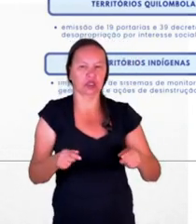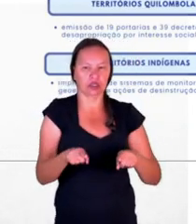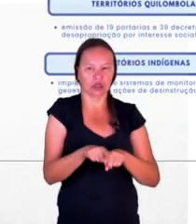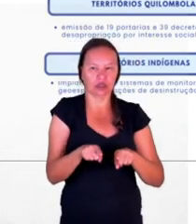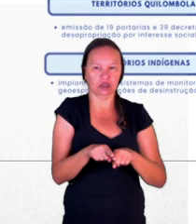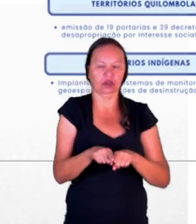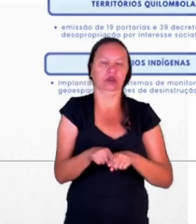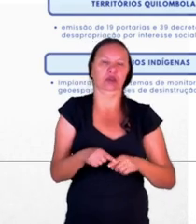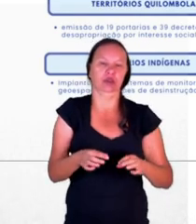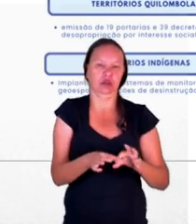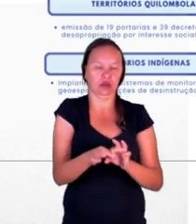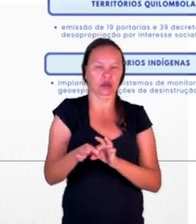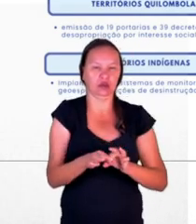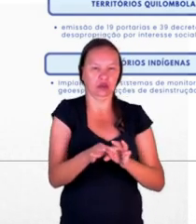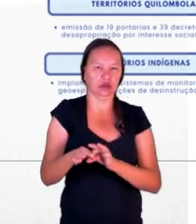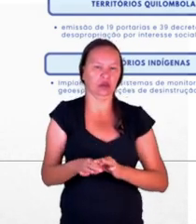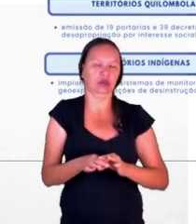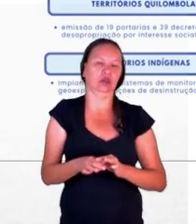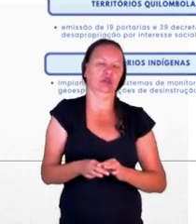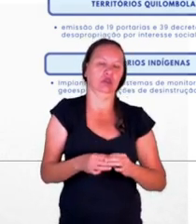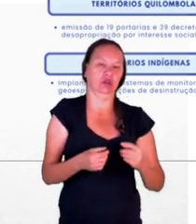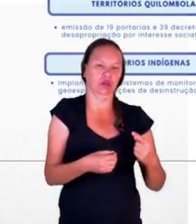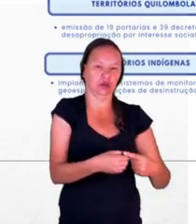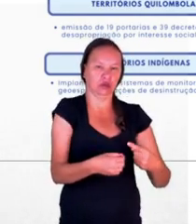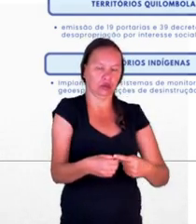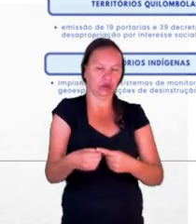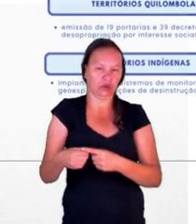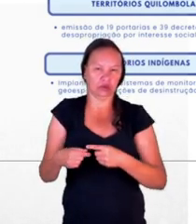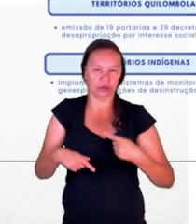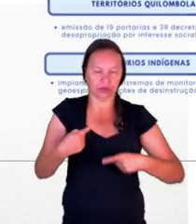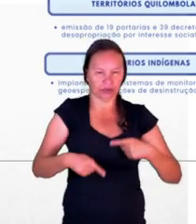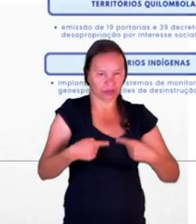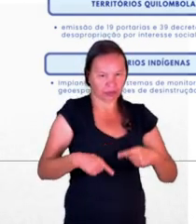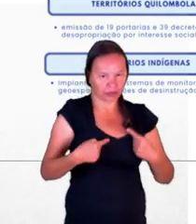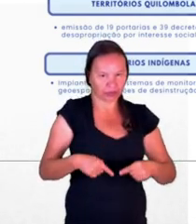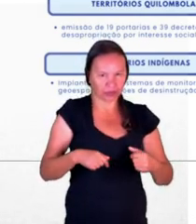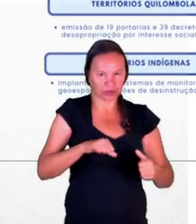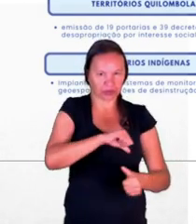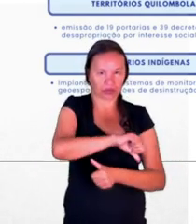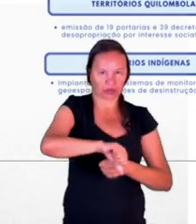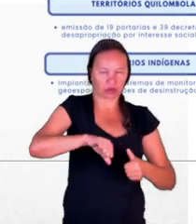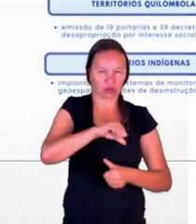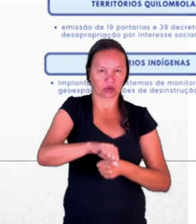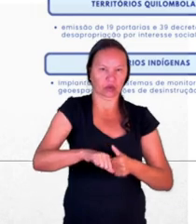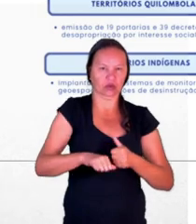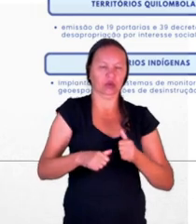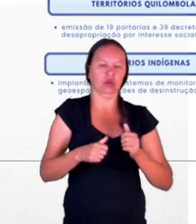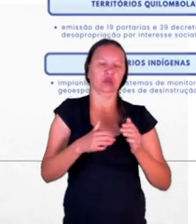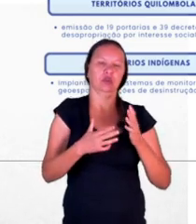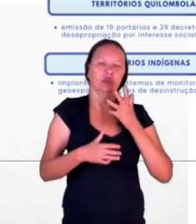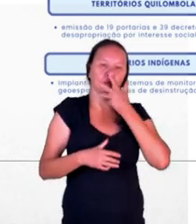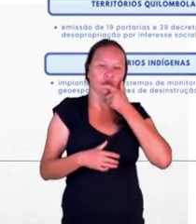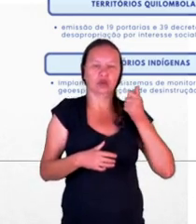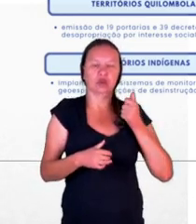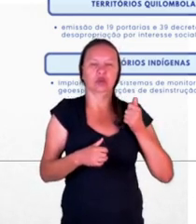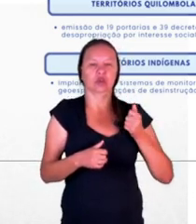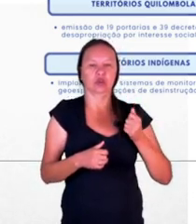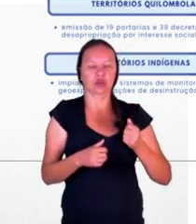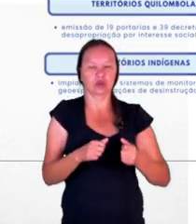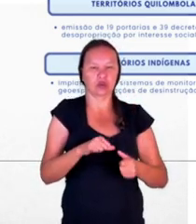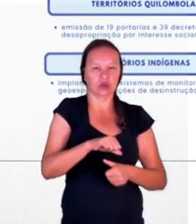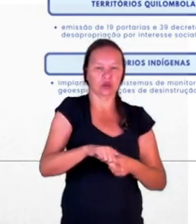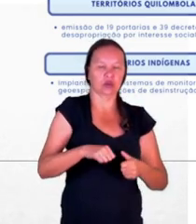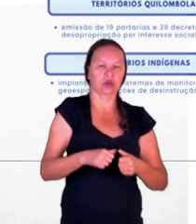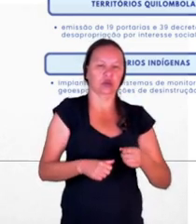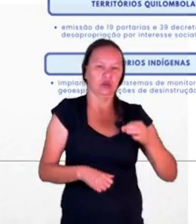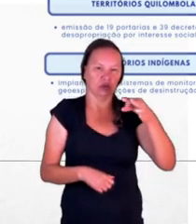essa conexão cada vez mais dos eixos com as discussões de mudança climática e com a garantia de justiça social